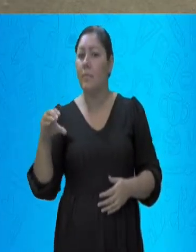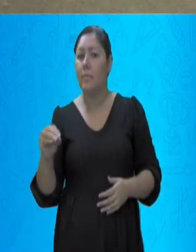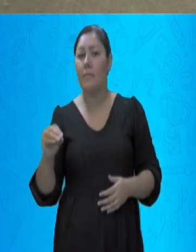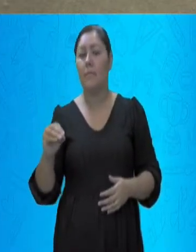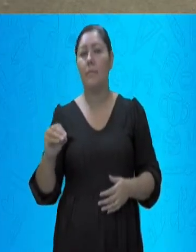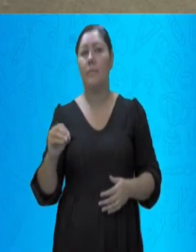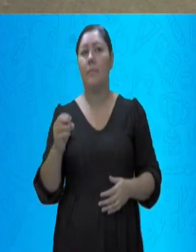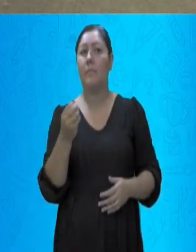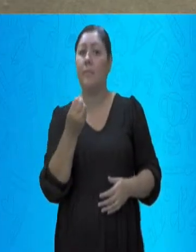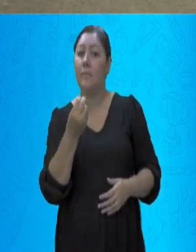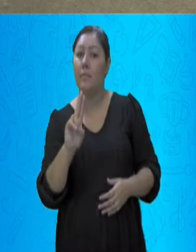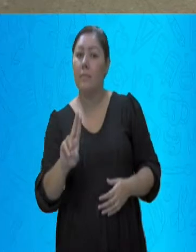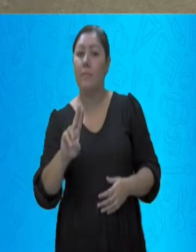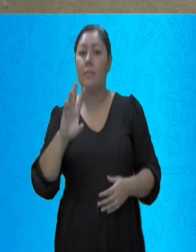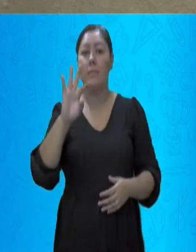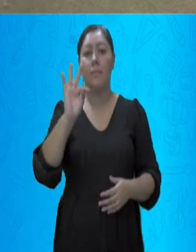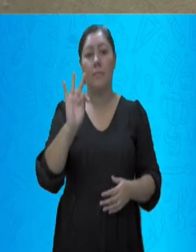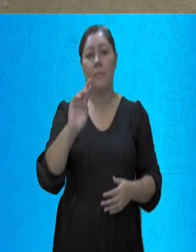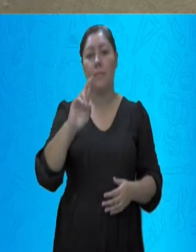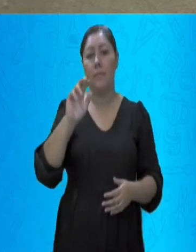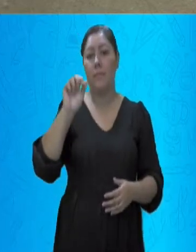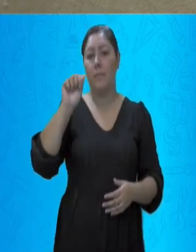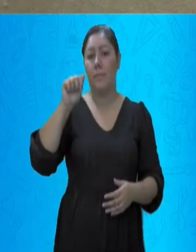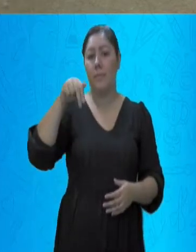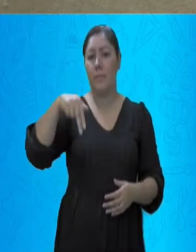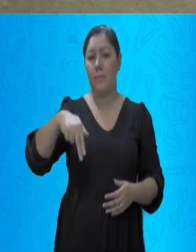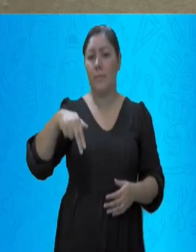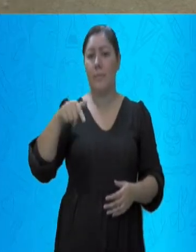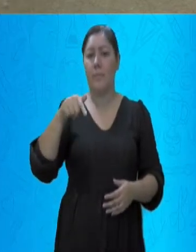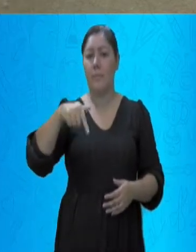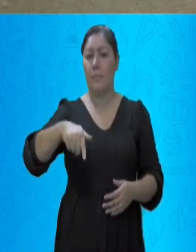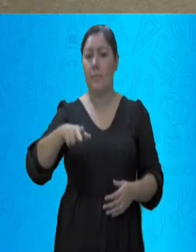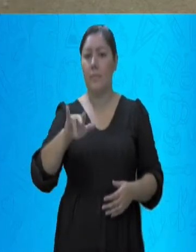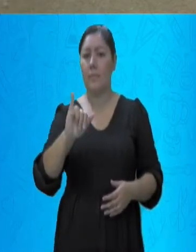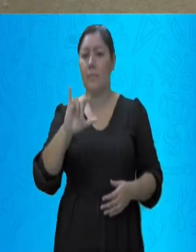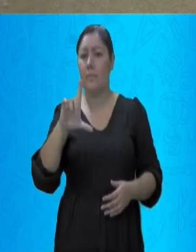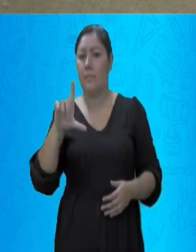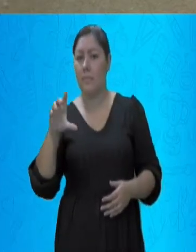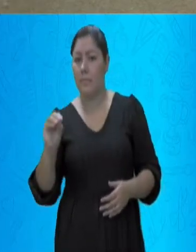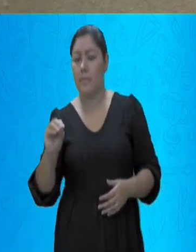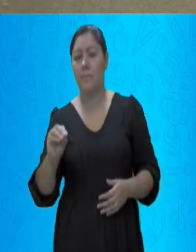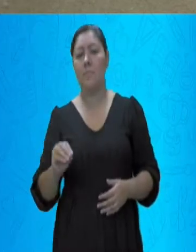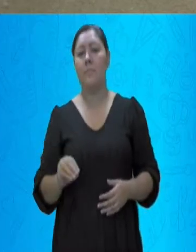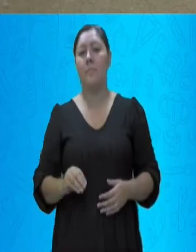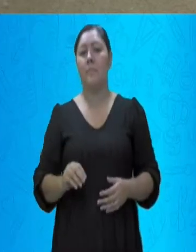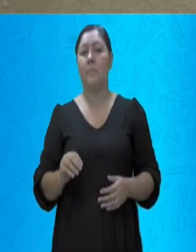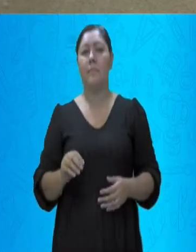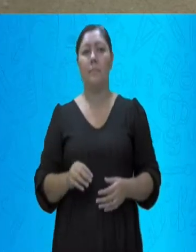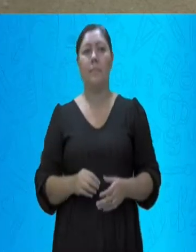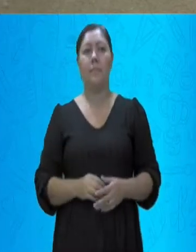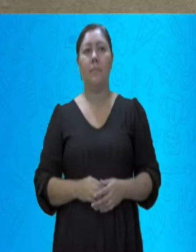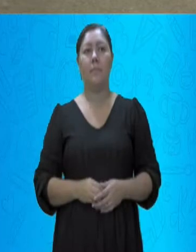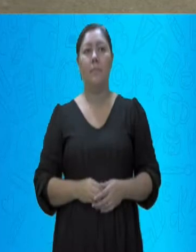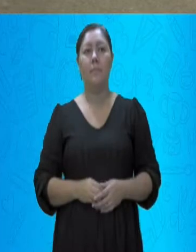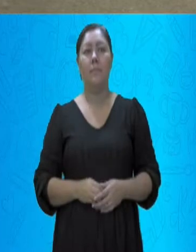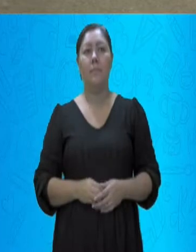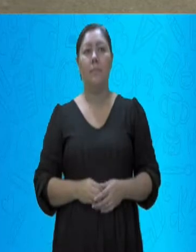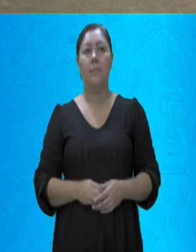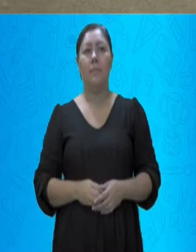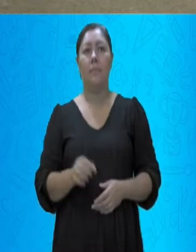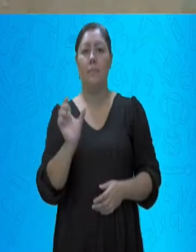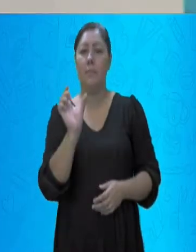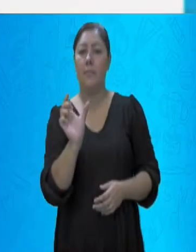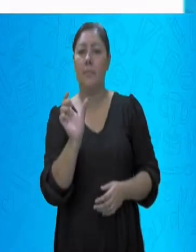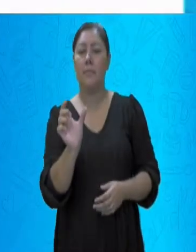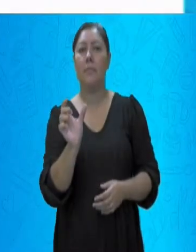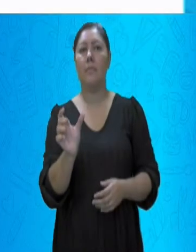mesma forma que calmo, mas dentro do contexto elas têm o mesmo significado. As palavras